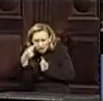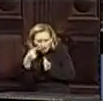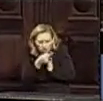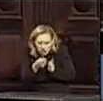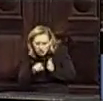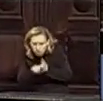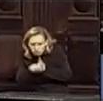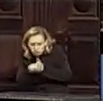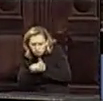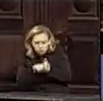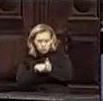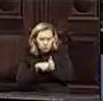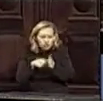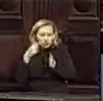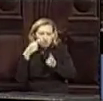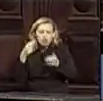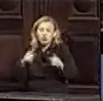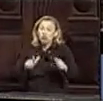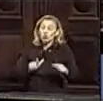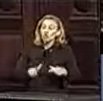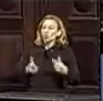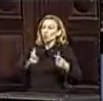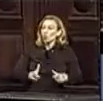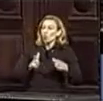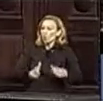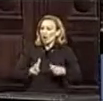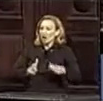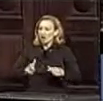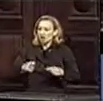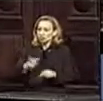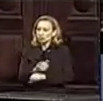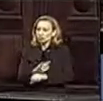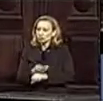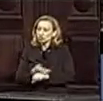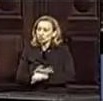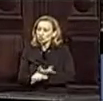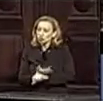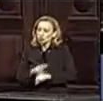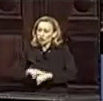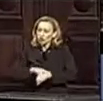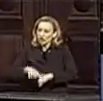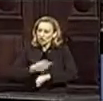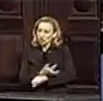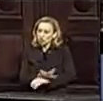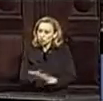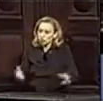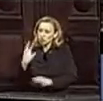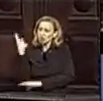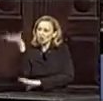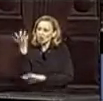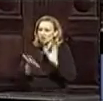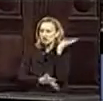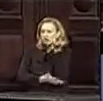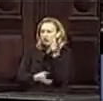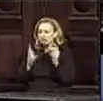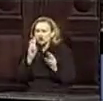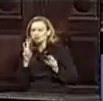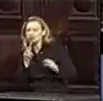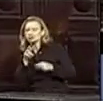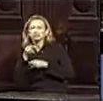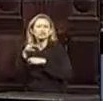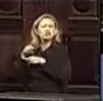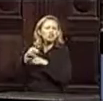prender os criminosos, mas ao mesmo tempo a ação preventiva. Em relação a quê? Ao